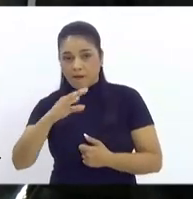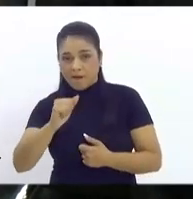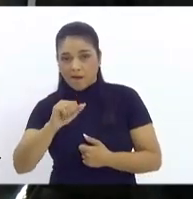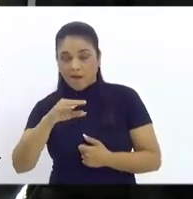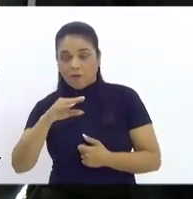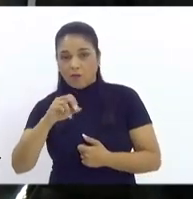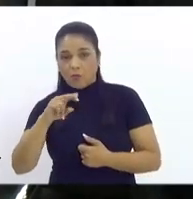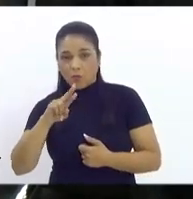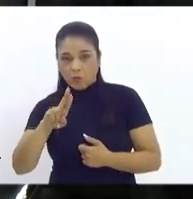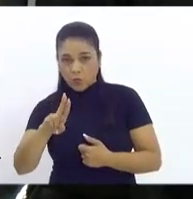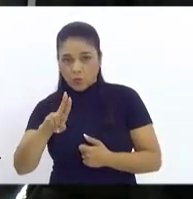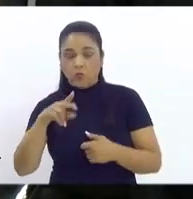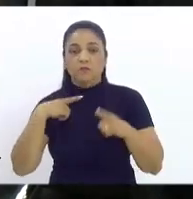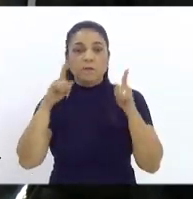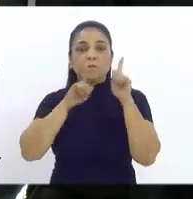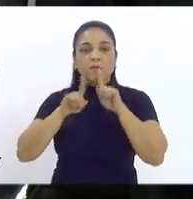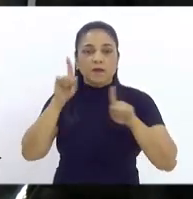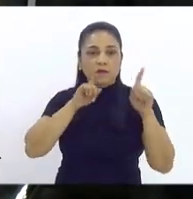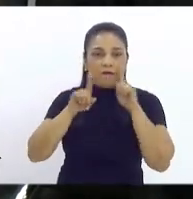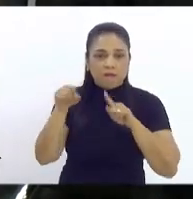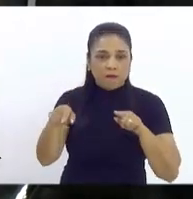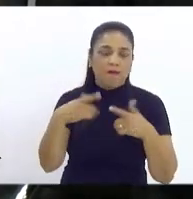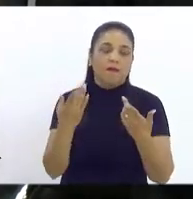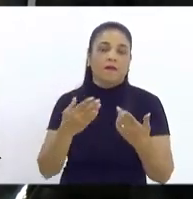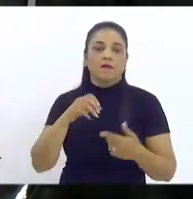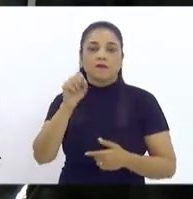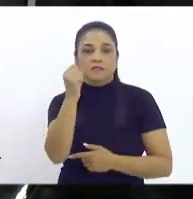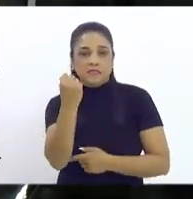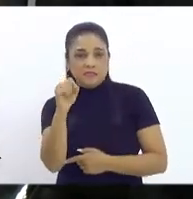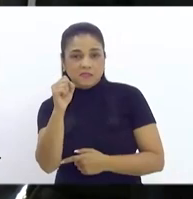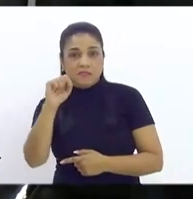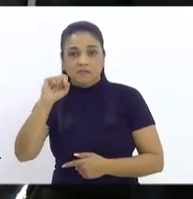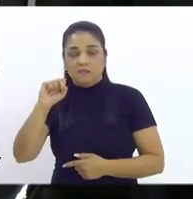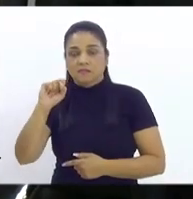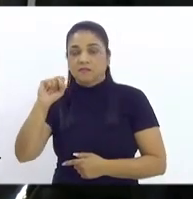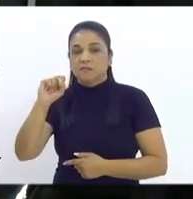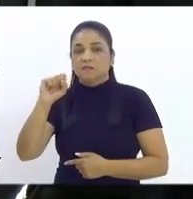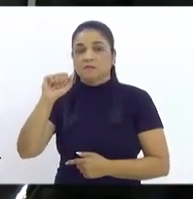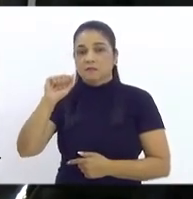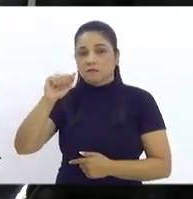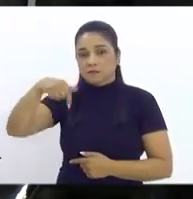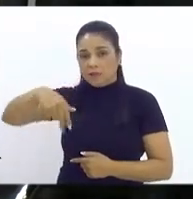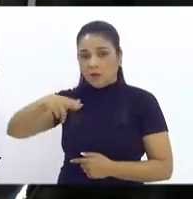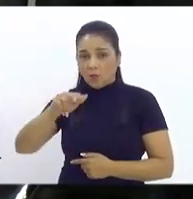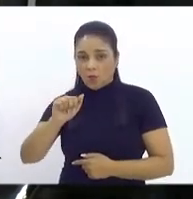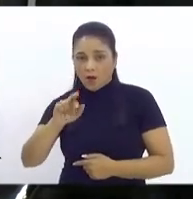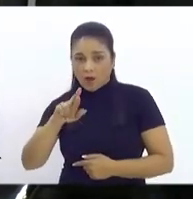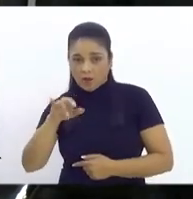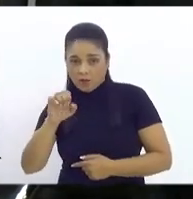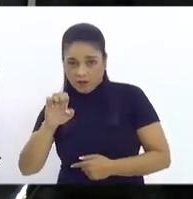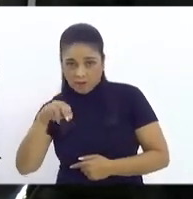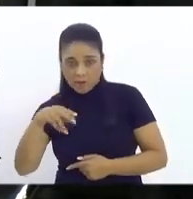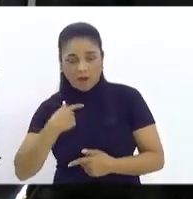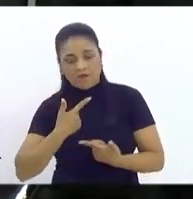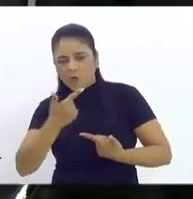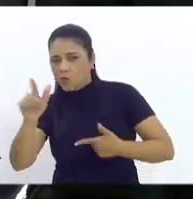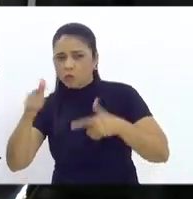Esse investimento ele vai ampliar bastante a capacidade para esses municípios, além de vários outros